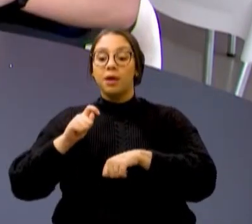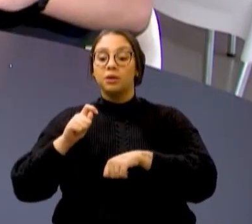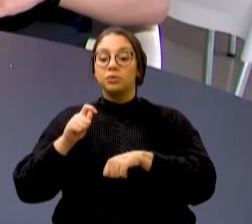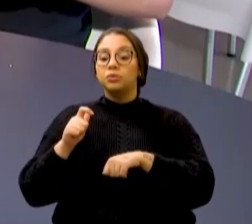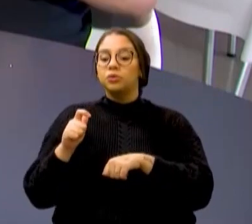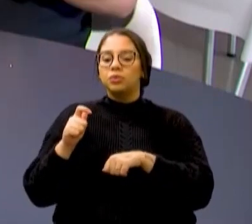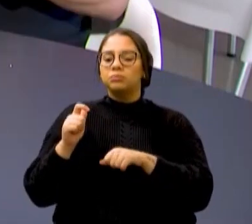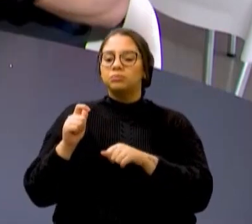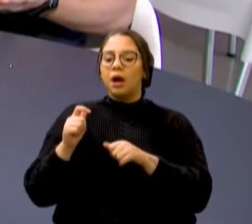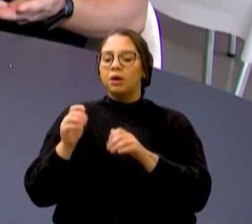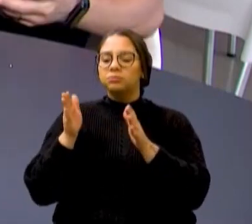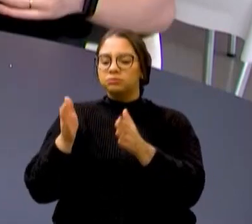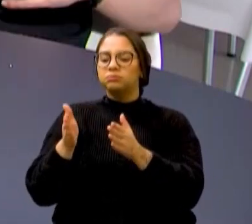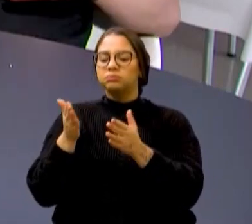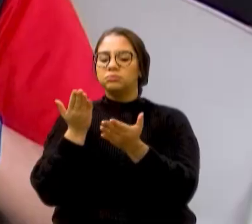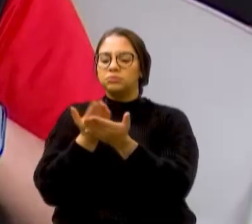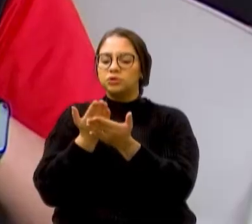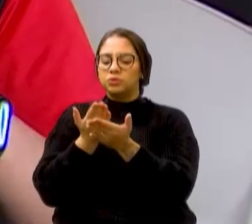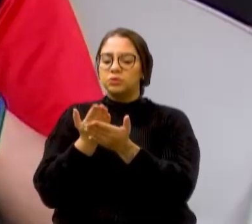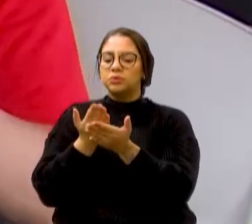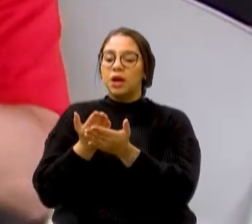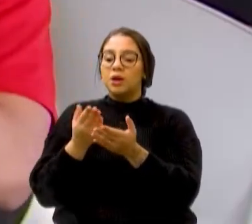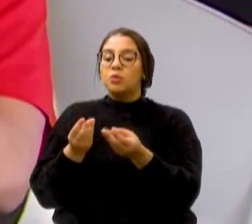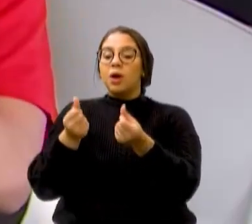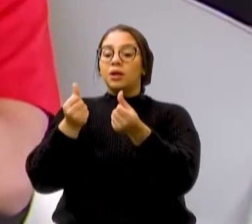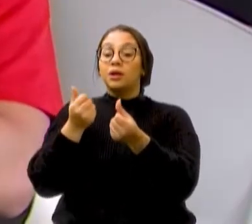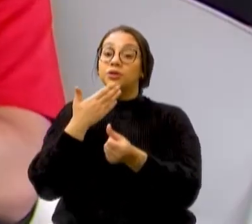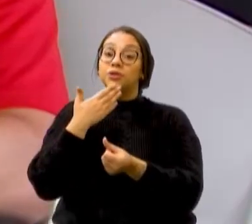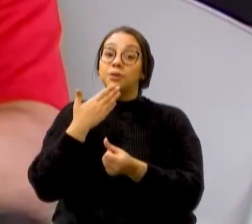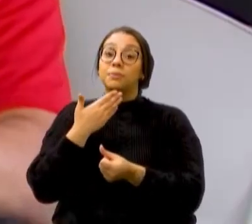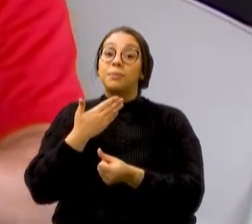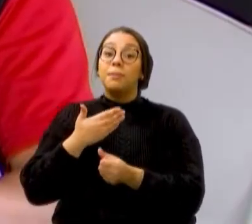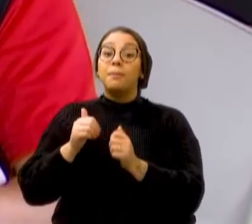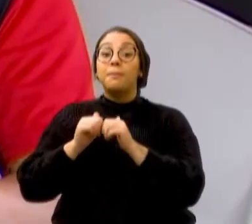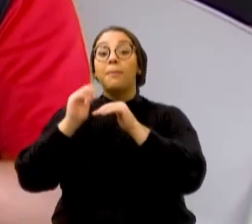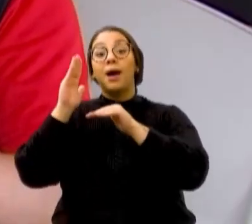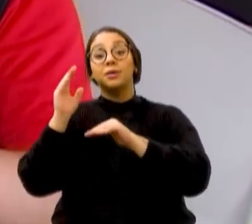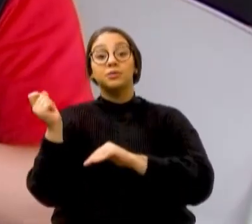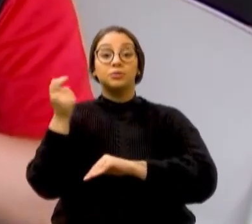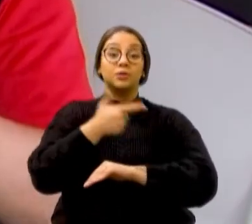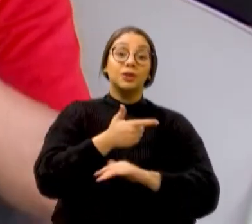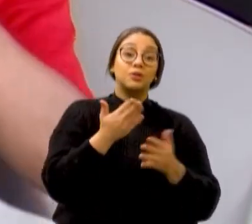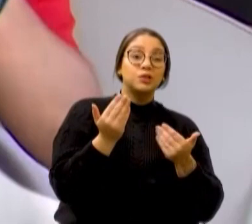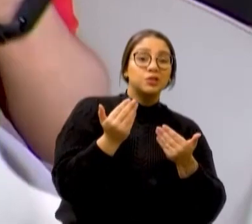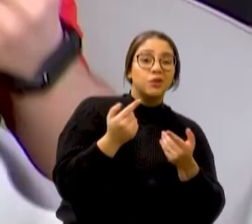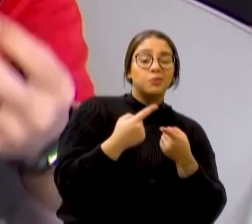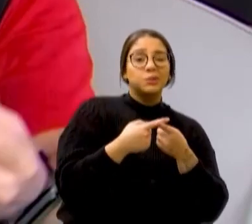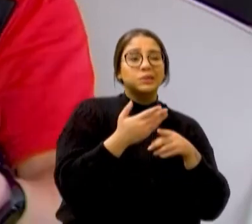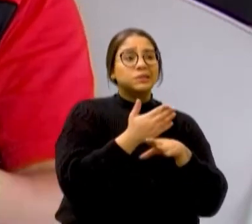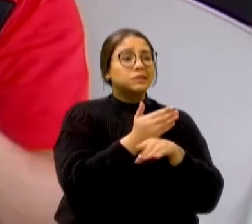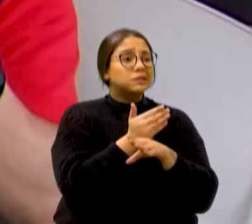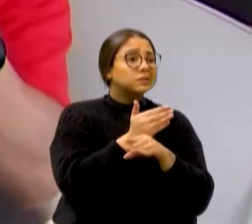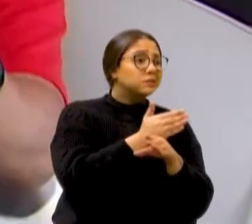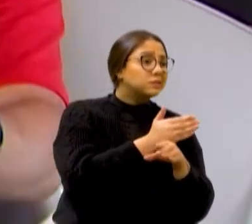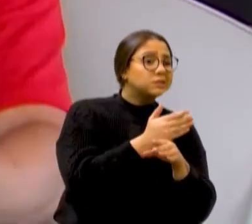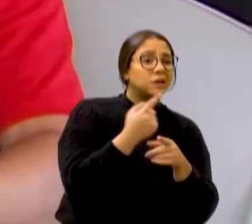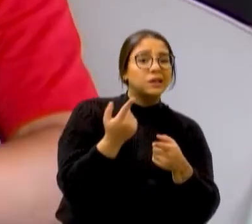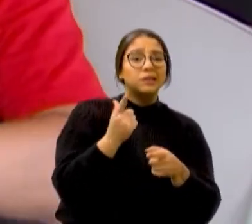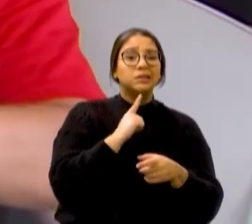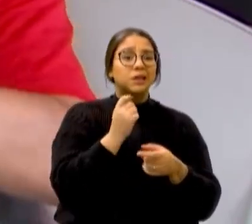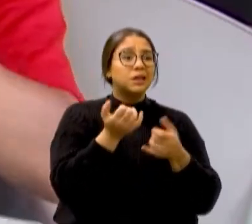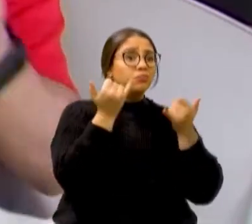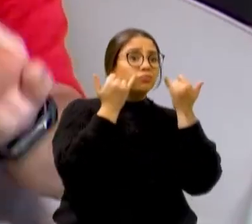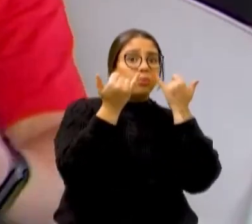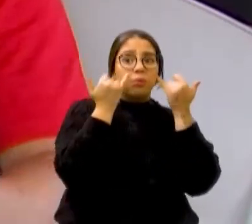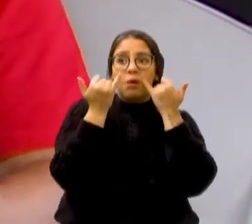vai estudar e estudar com qualidade é maior do que a de um jovem que ainda acaba se perdendo